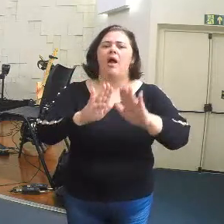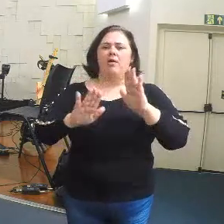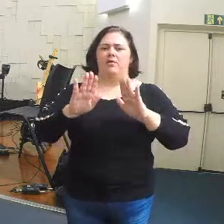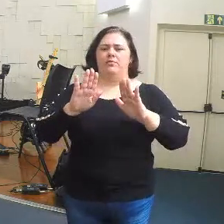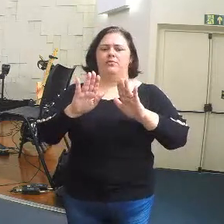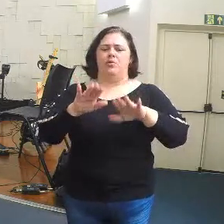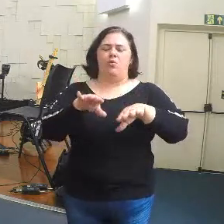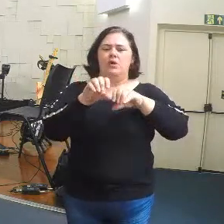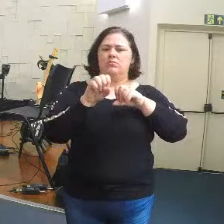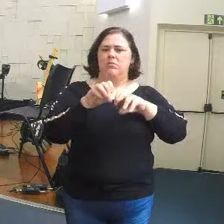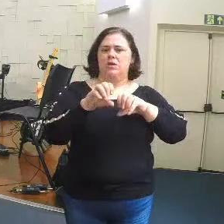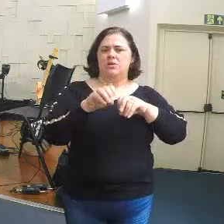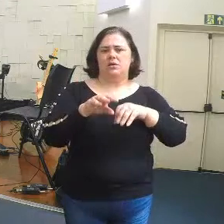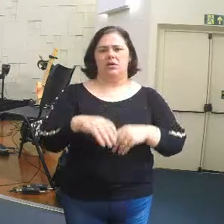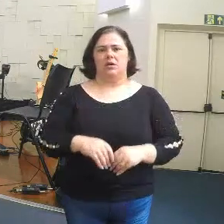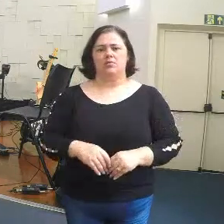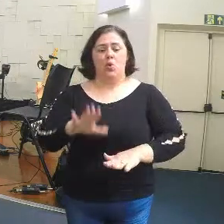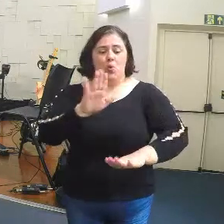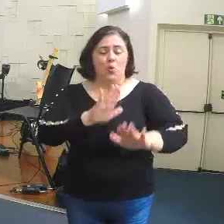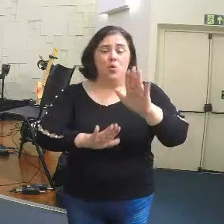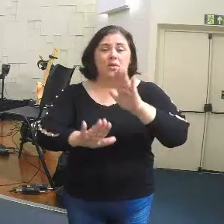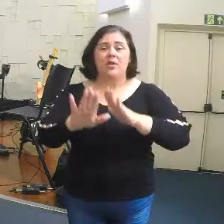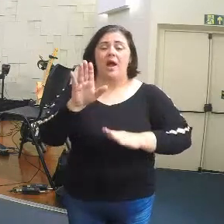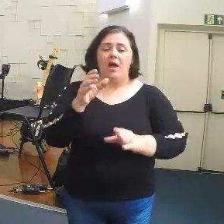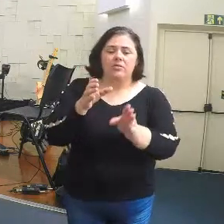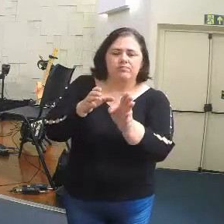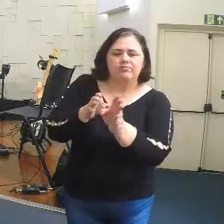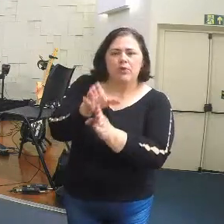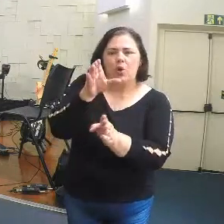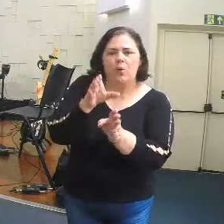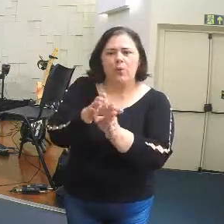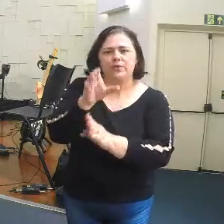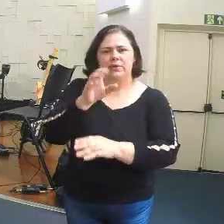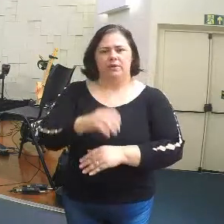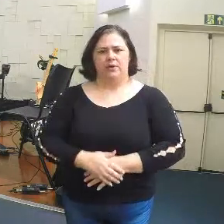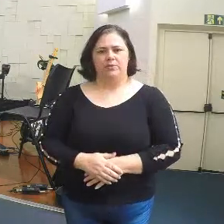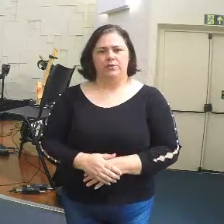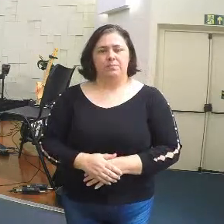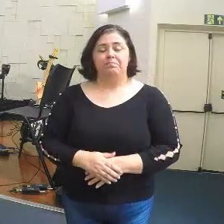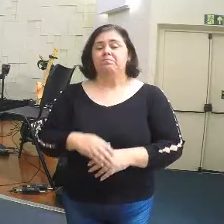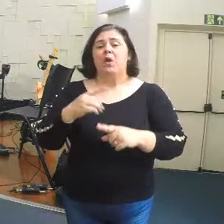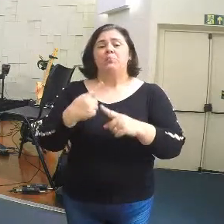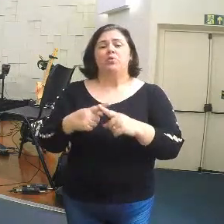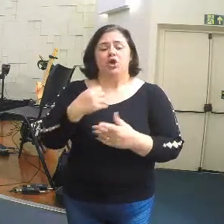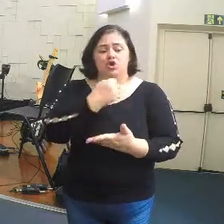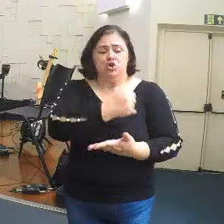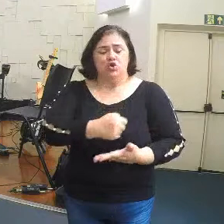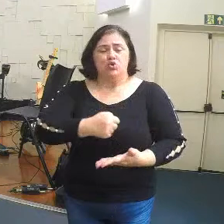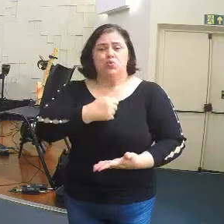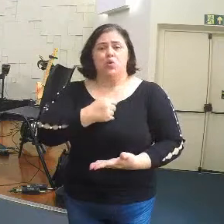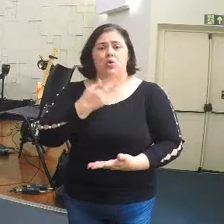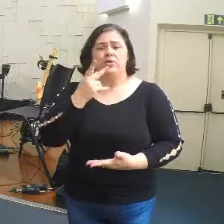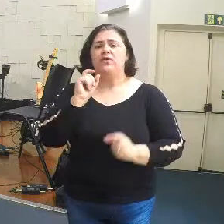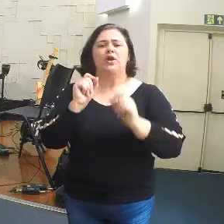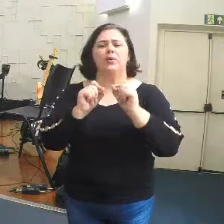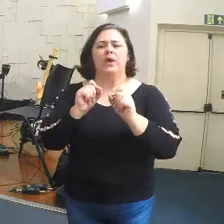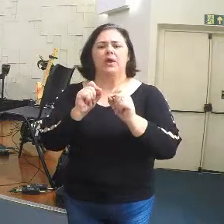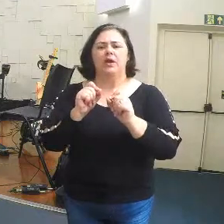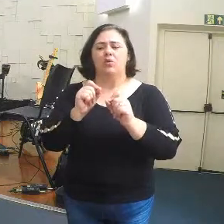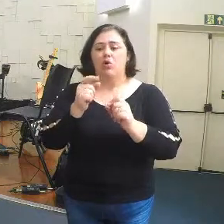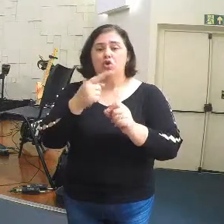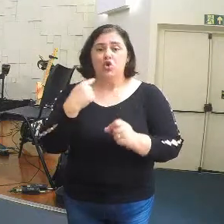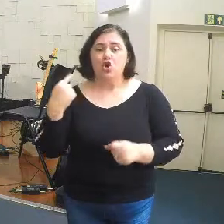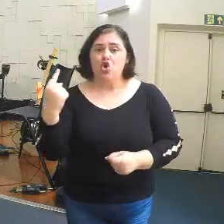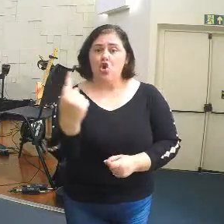O que João está dizendo, olha, é o contrário do que esses enganadores estão dizendo. Quando você pratica o amor, você está praticando a verdade,